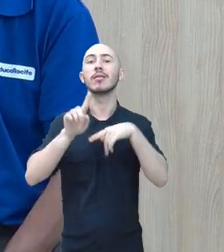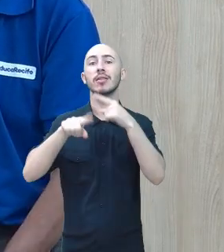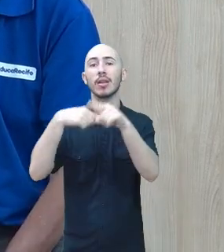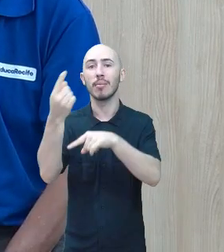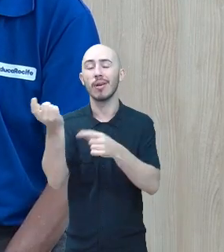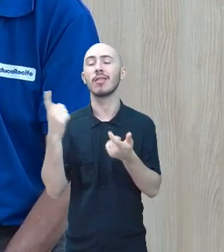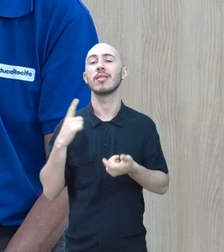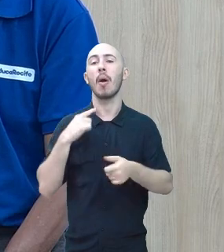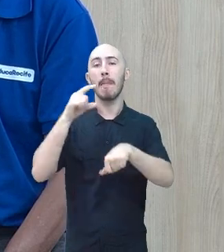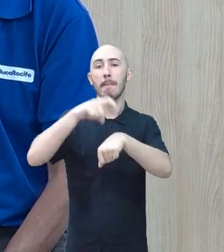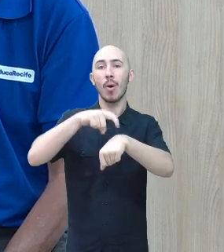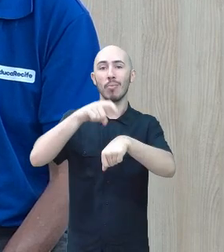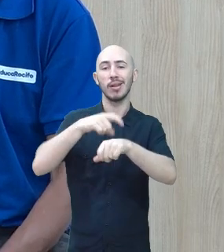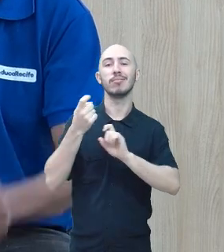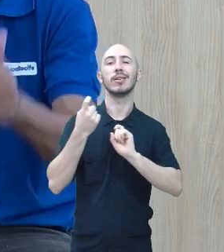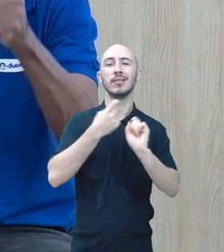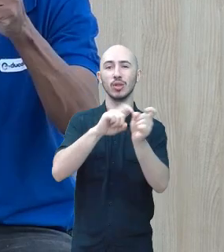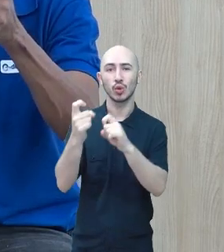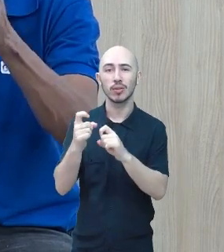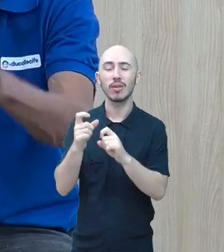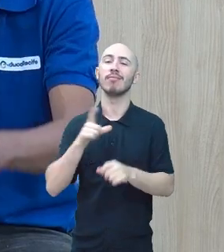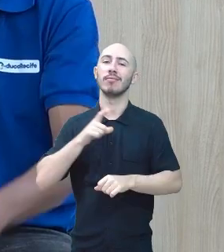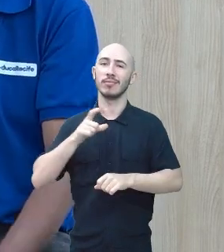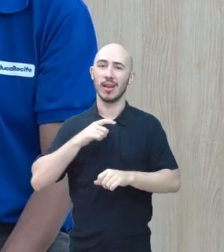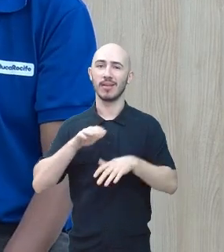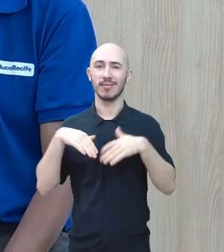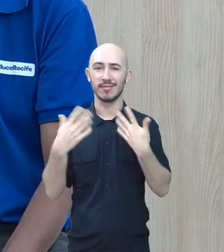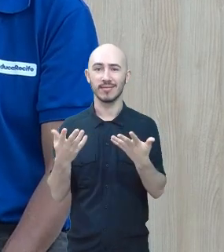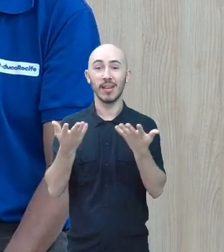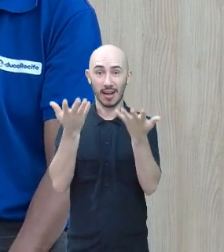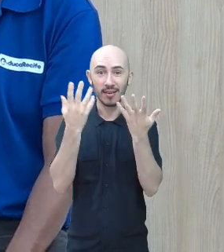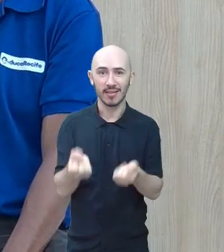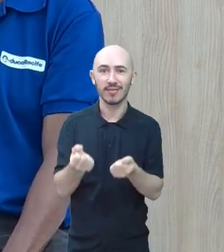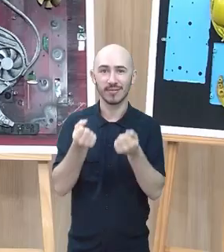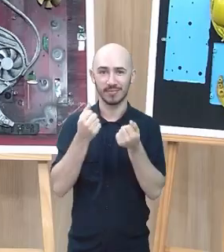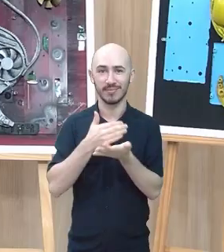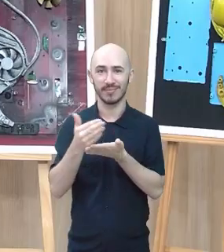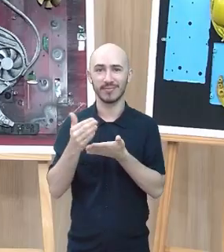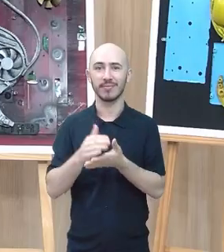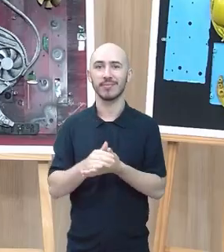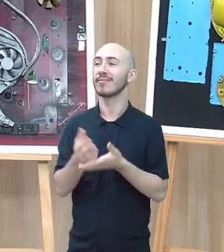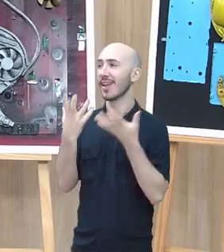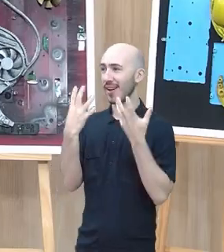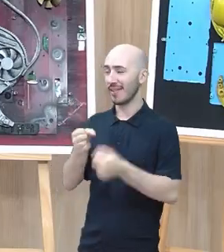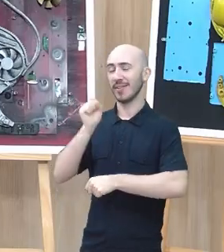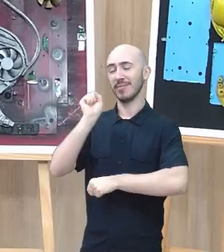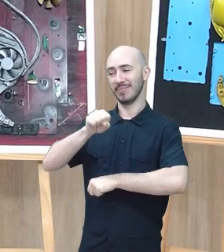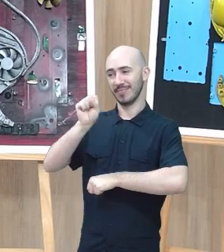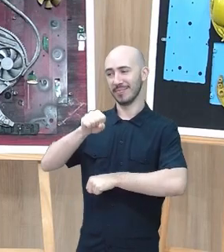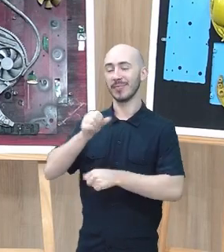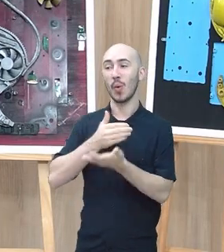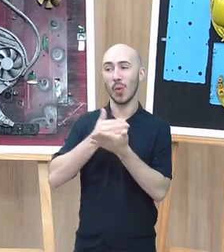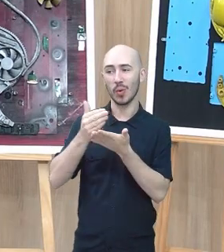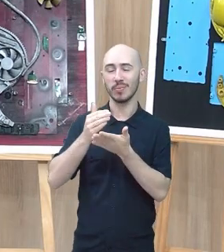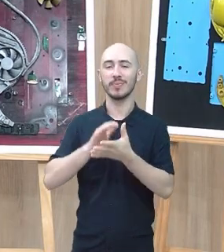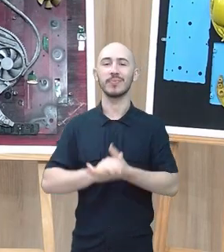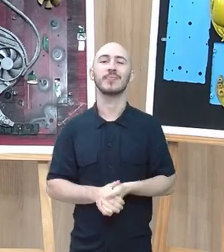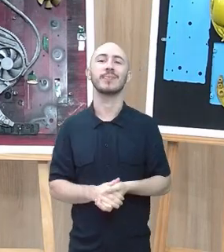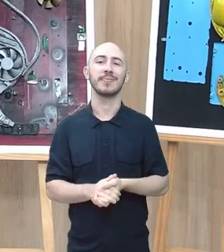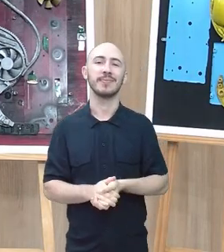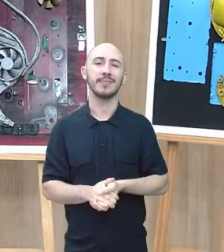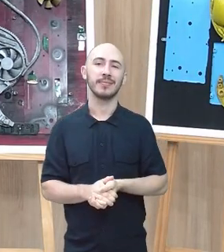vai ter um momento de discussão disso aí. Então, vamos lá, Vanessa, para essa aula. Vamos sim. Vamos seguindo, então.